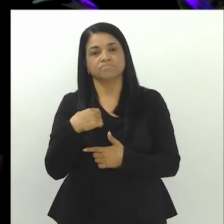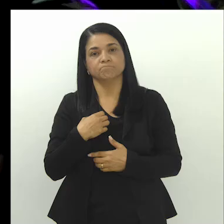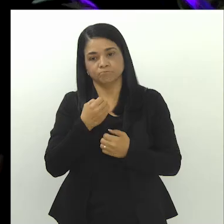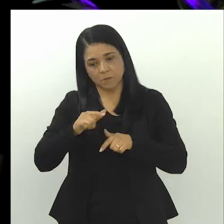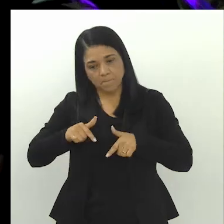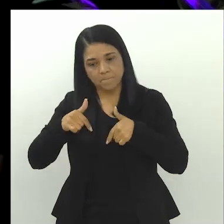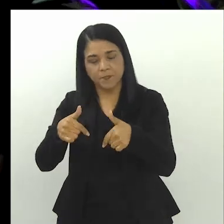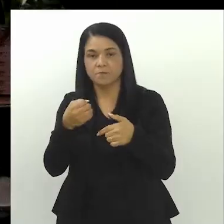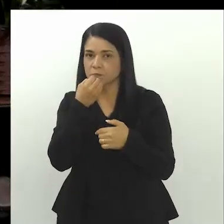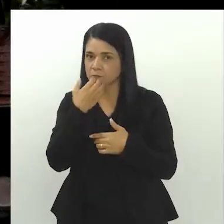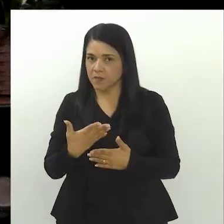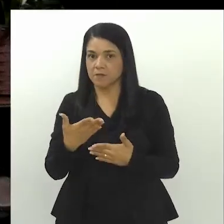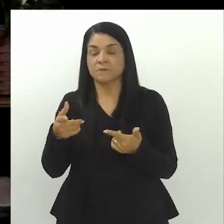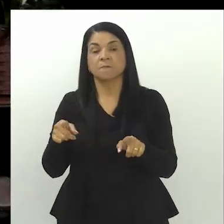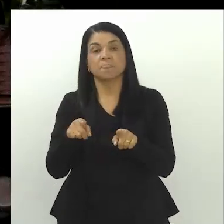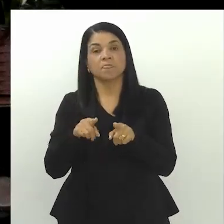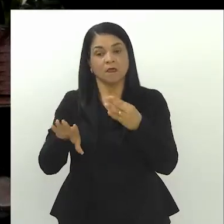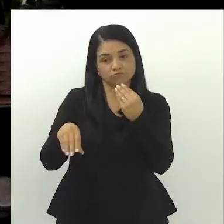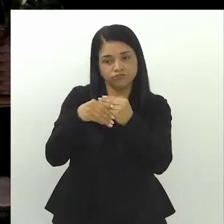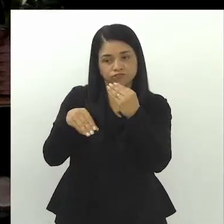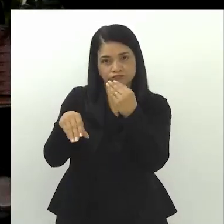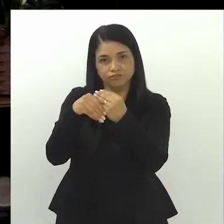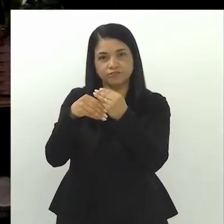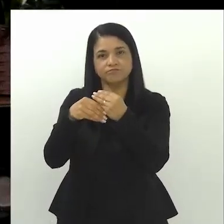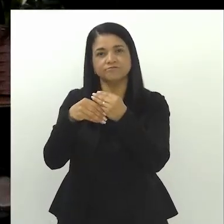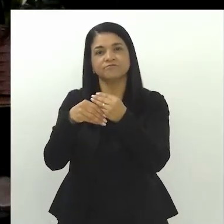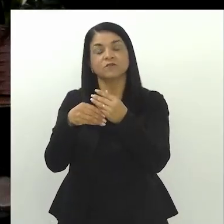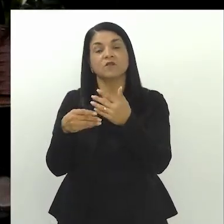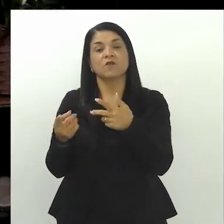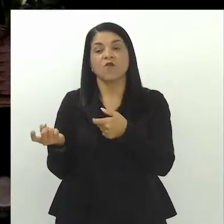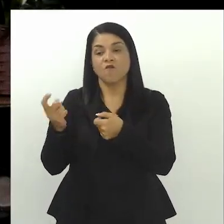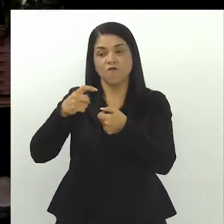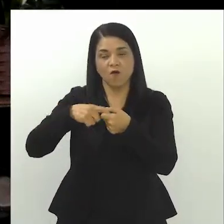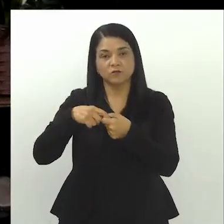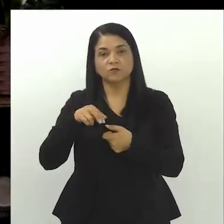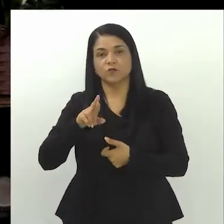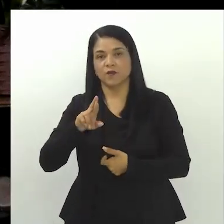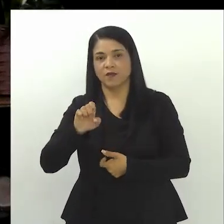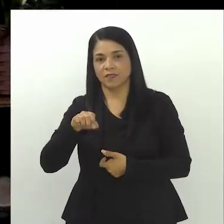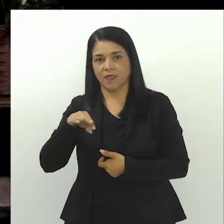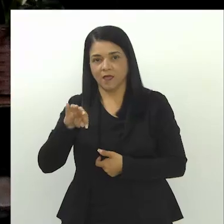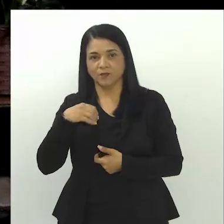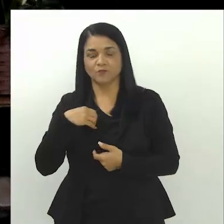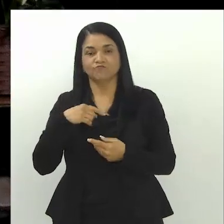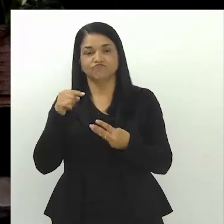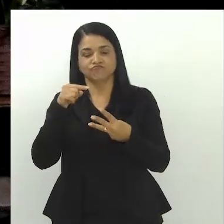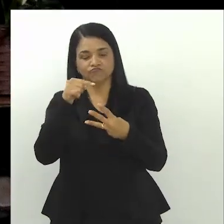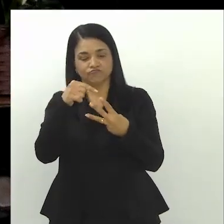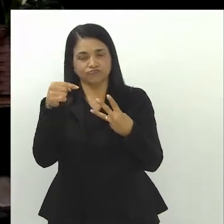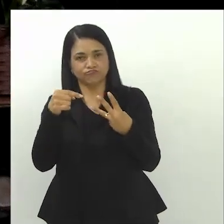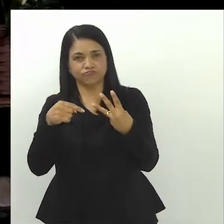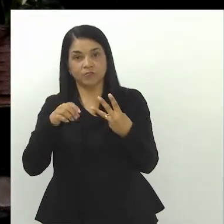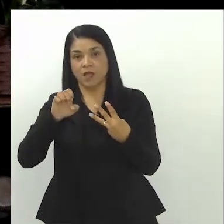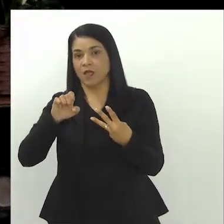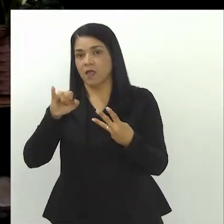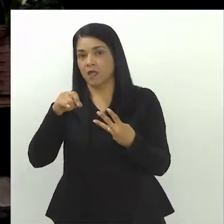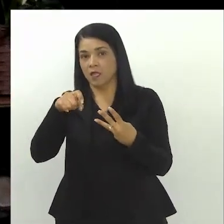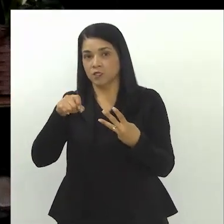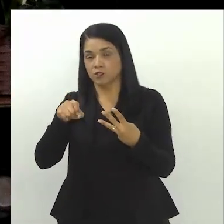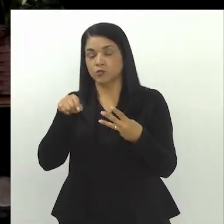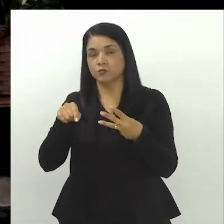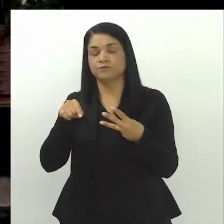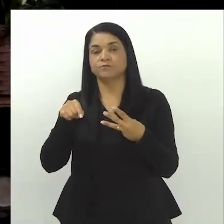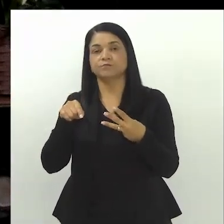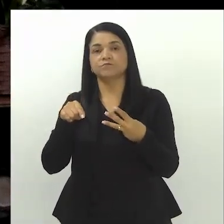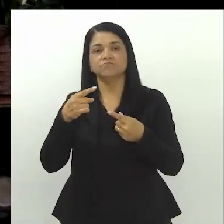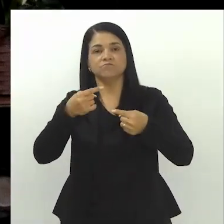sucedida. Bom, muito bem, Lucas. Acho que as falas se complementam. Eu volto no Renato trazendo um dos eixos que norteou